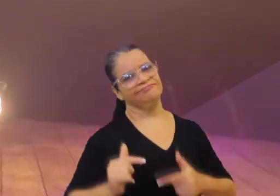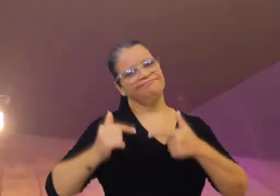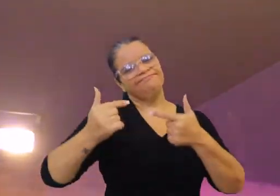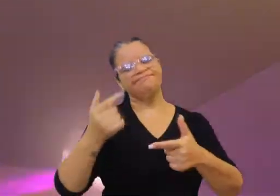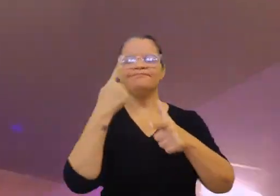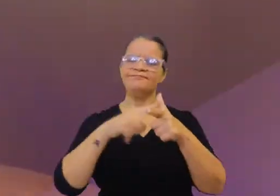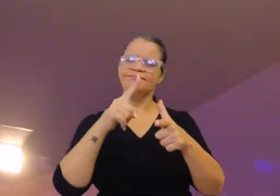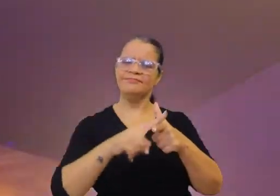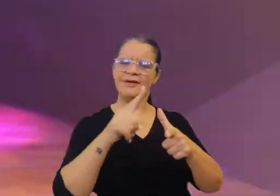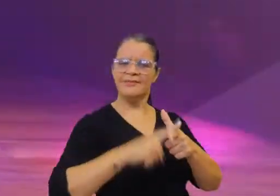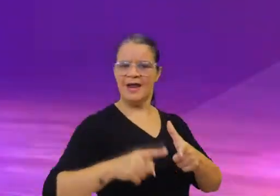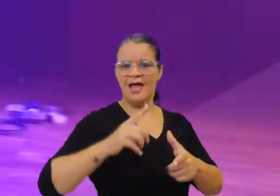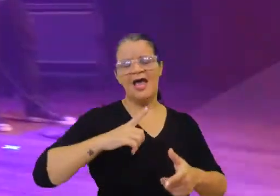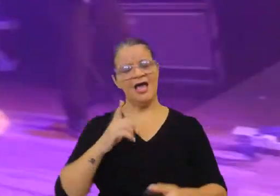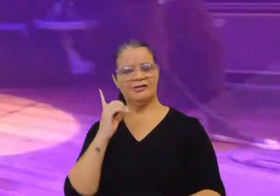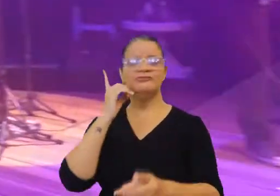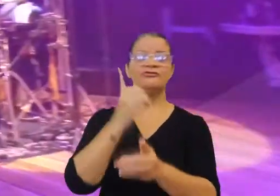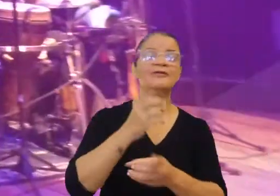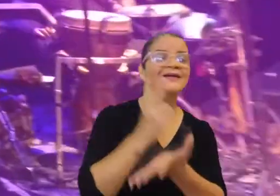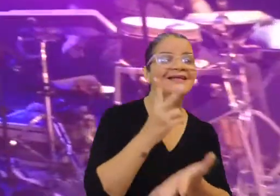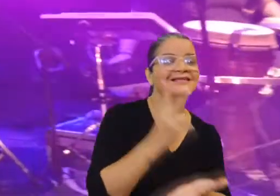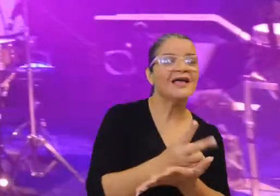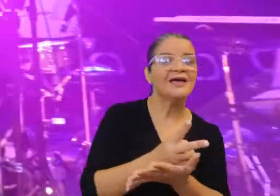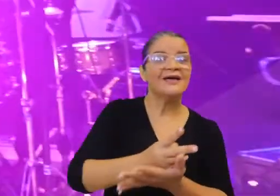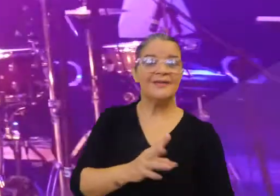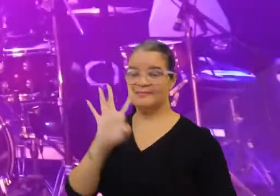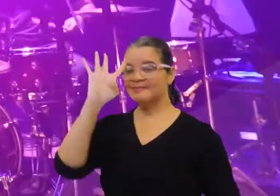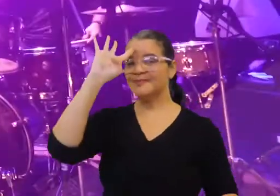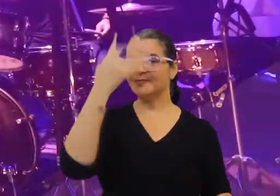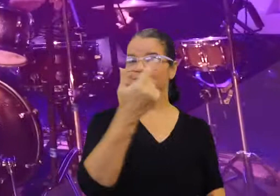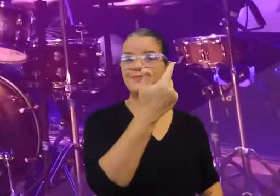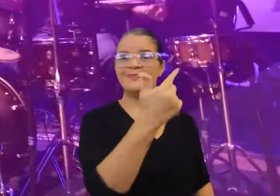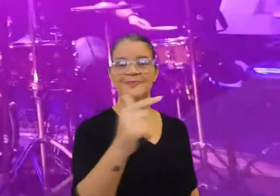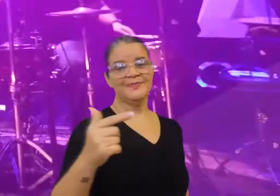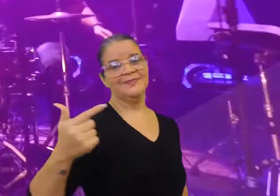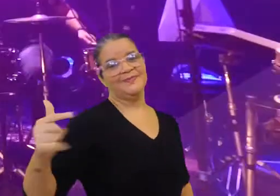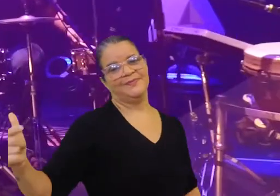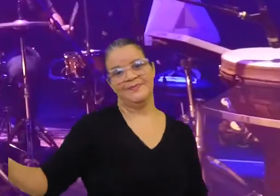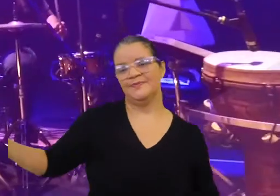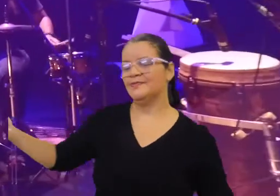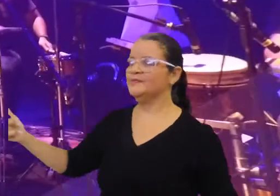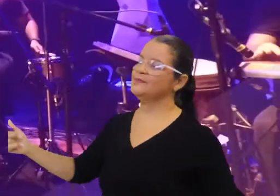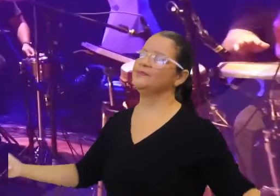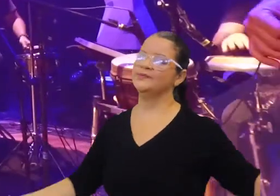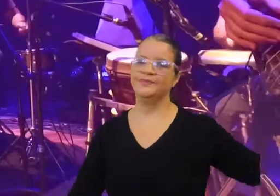Suba a escada pra descobrir que sempre está sem saída.